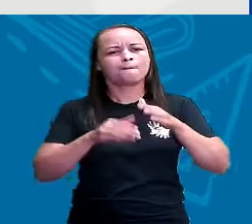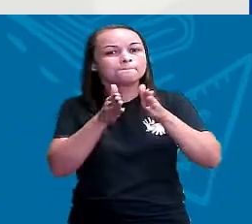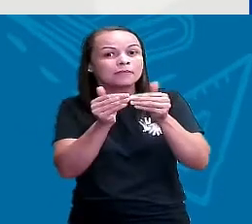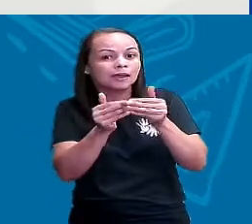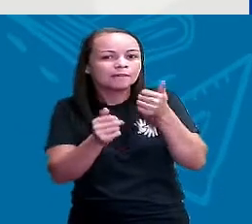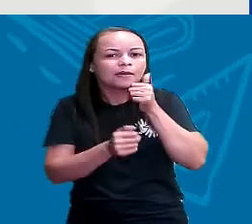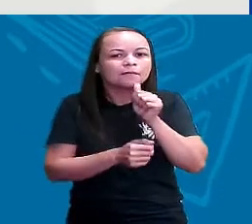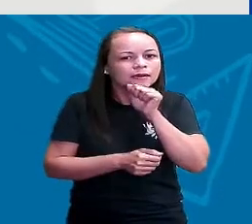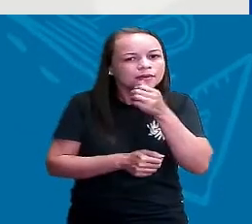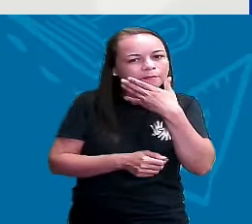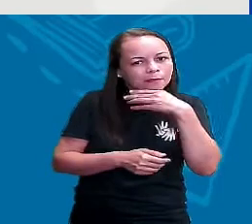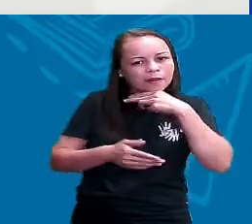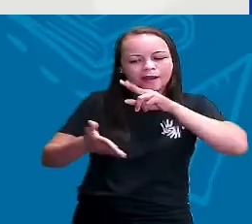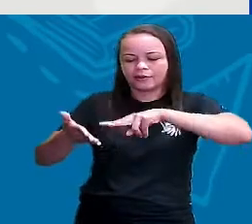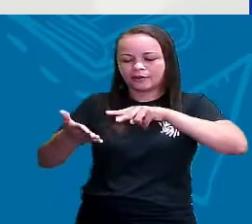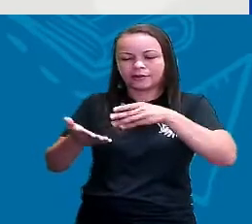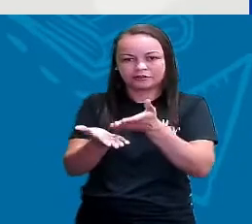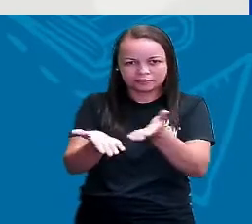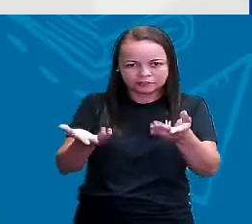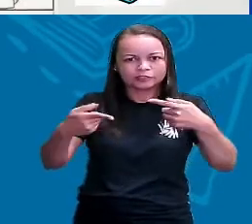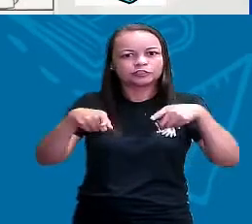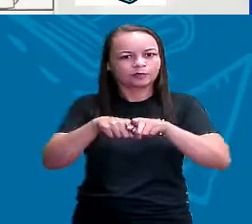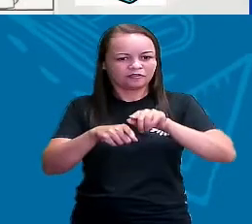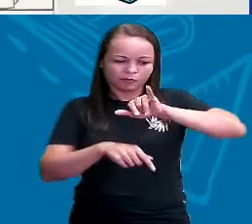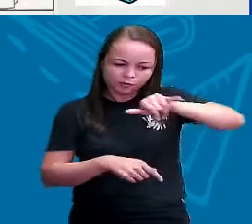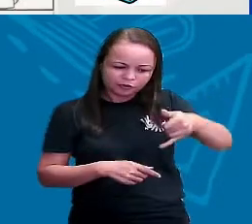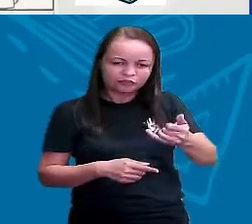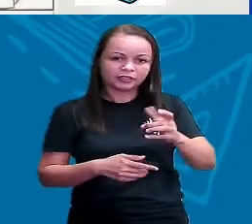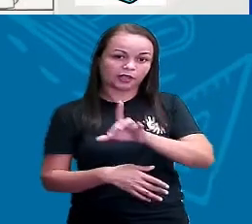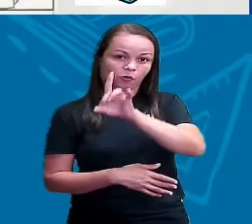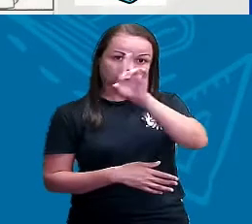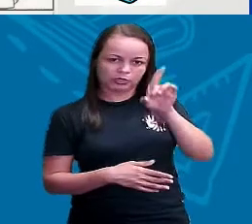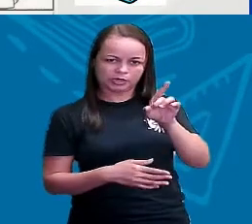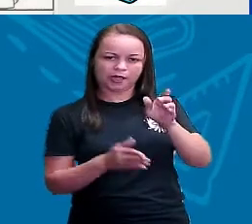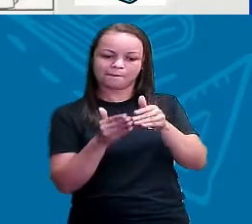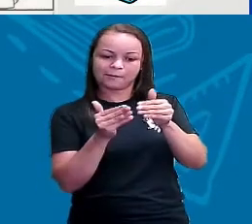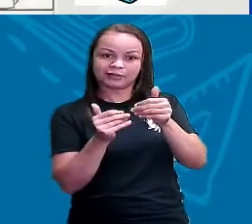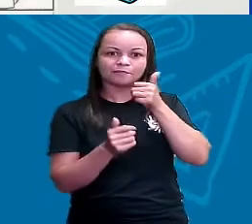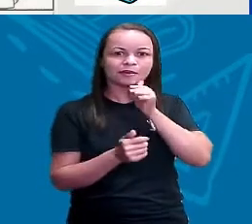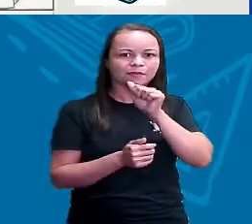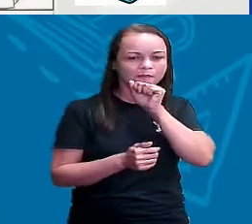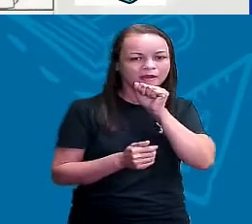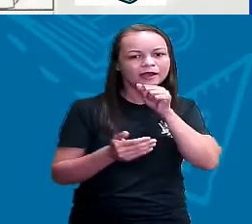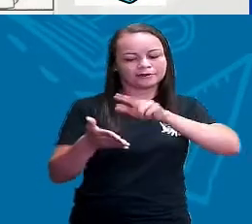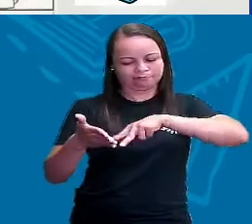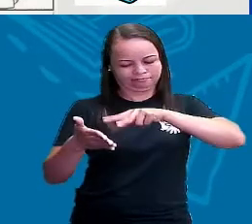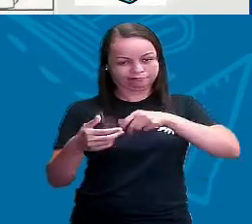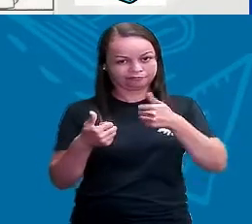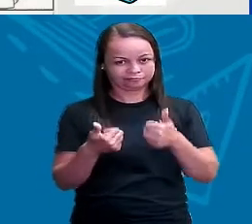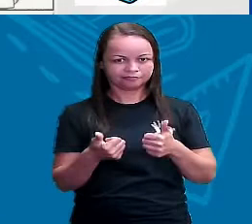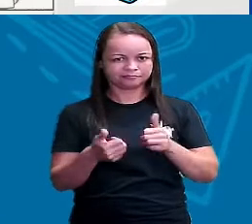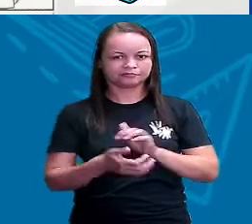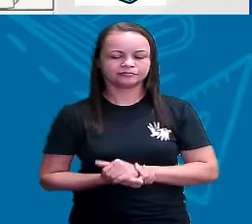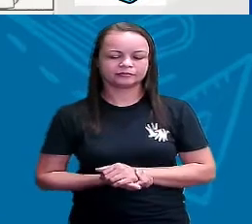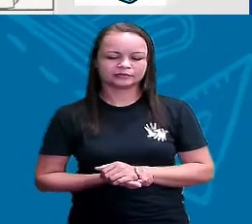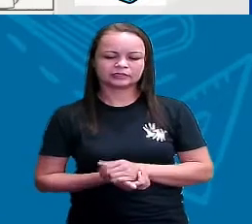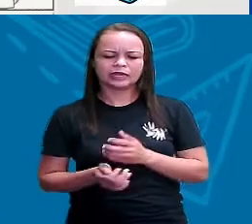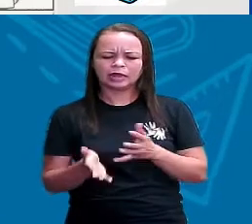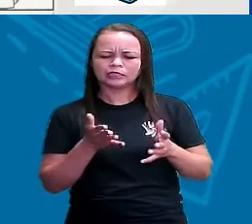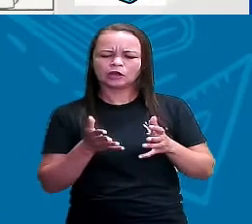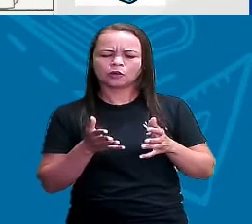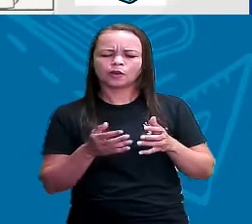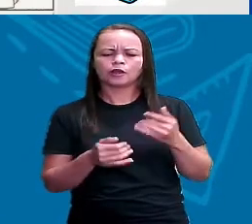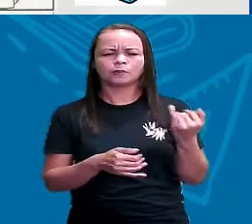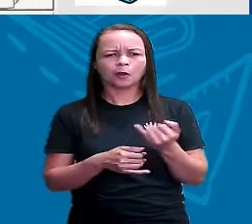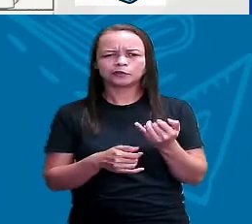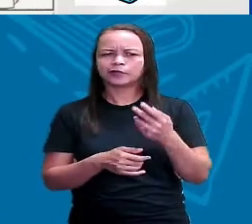vai aproveitar esse dia para que papai e mamãe leia, tá bom? E aqui, vamos lá, quais são os cuidados para o livro? Não pode